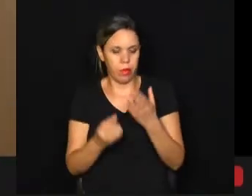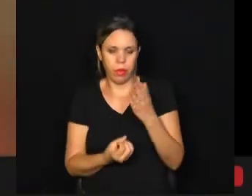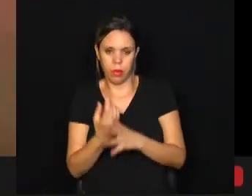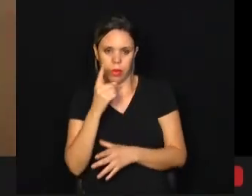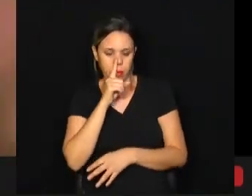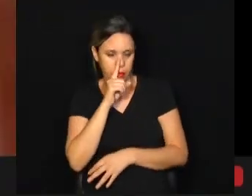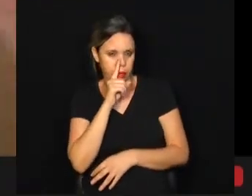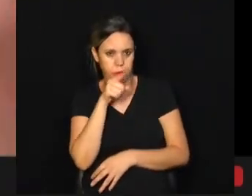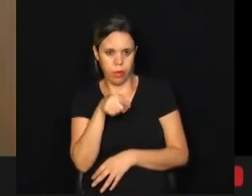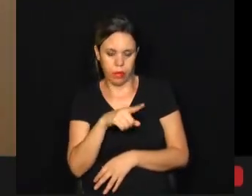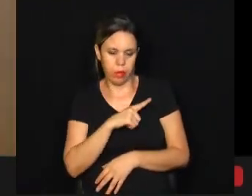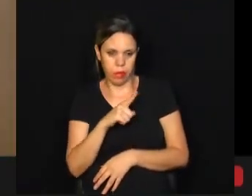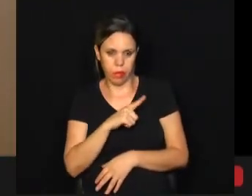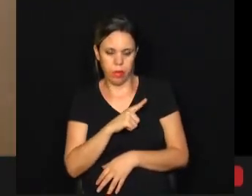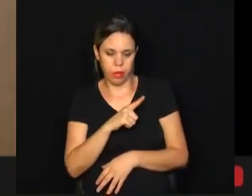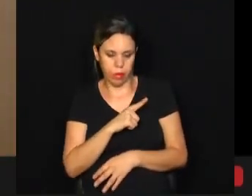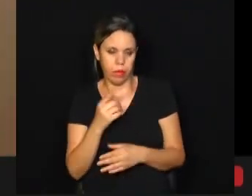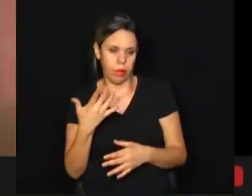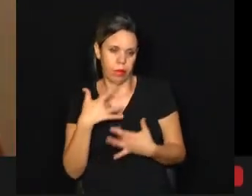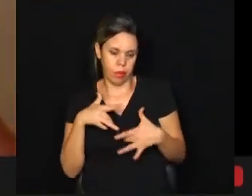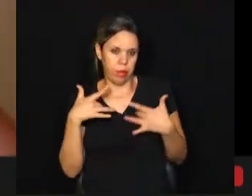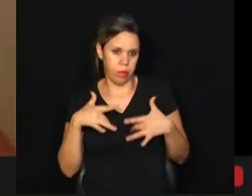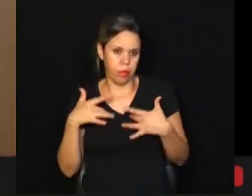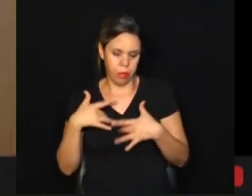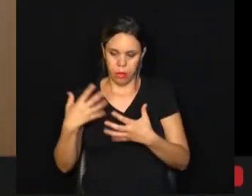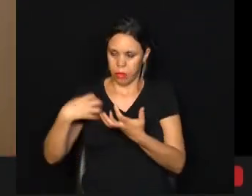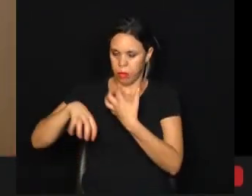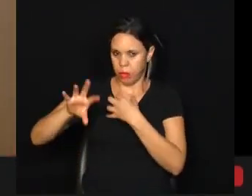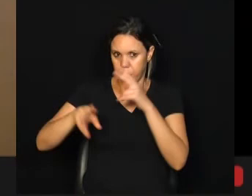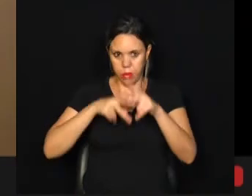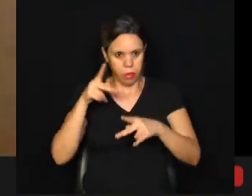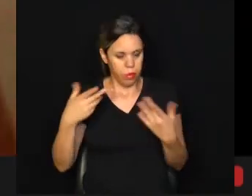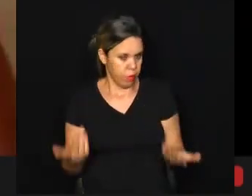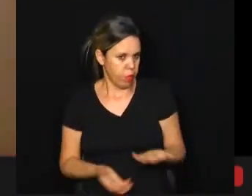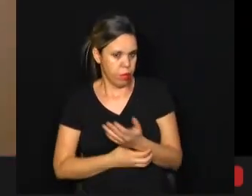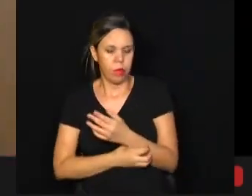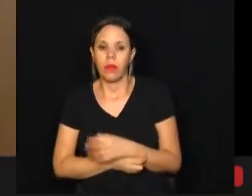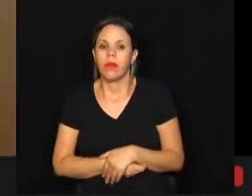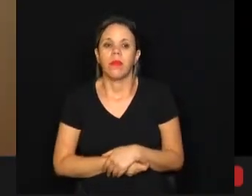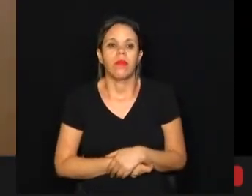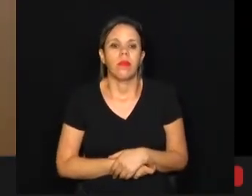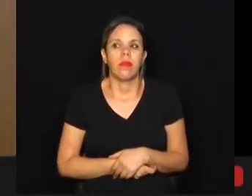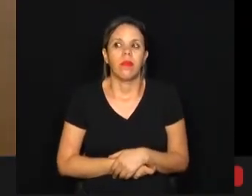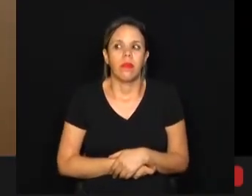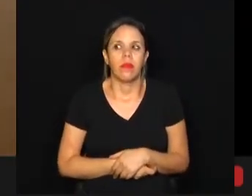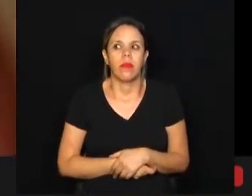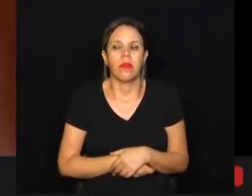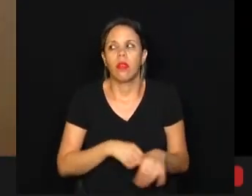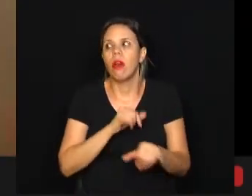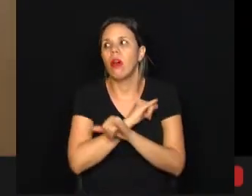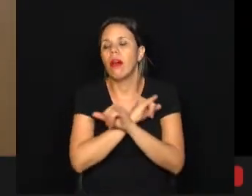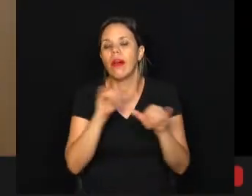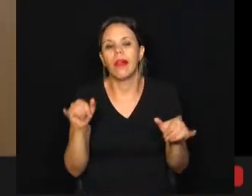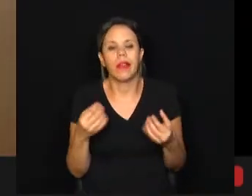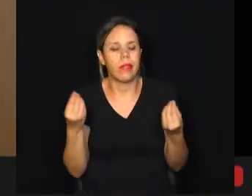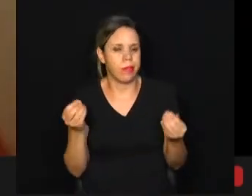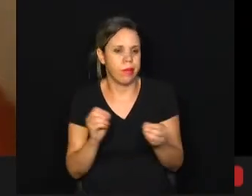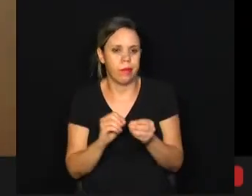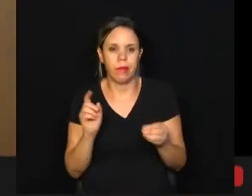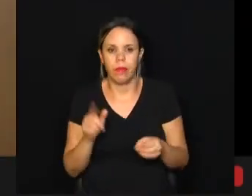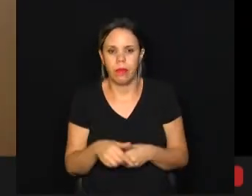risco, então tenha esta compaixão para com os outros, pelo menos, com campanhas. Como é que a gente faz